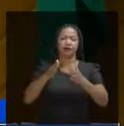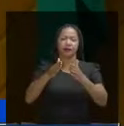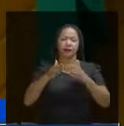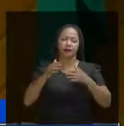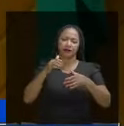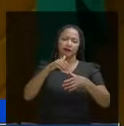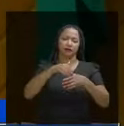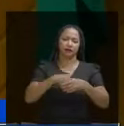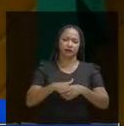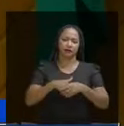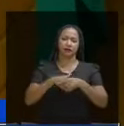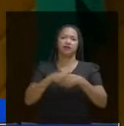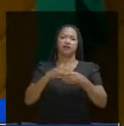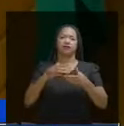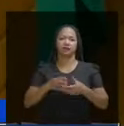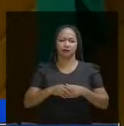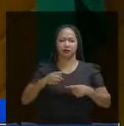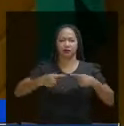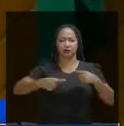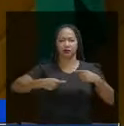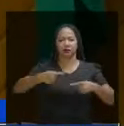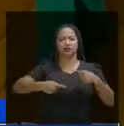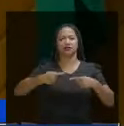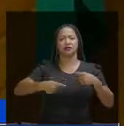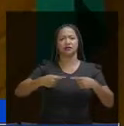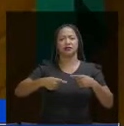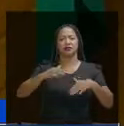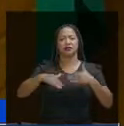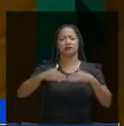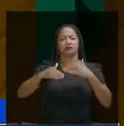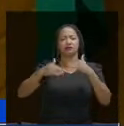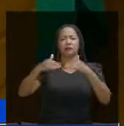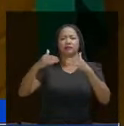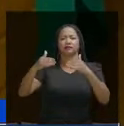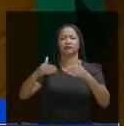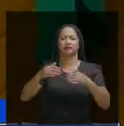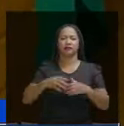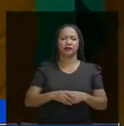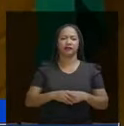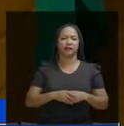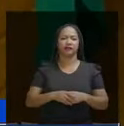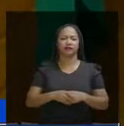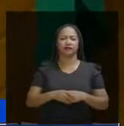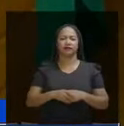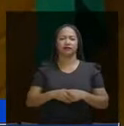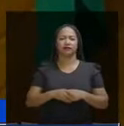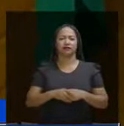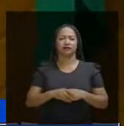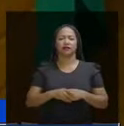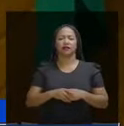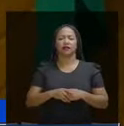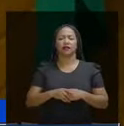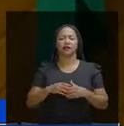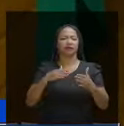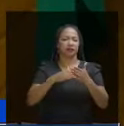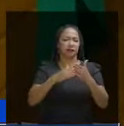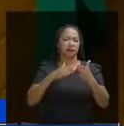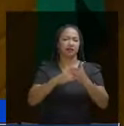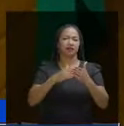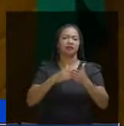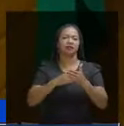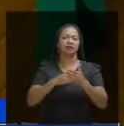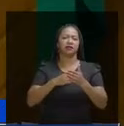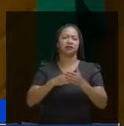de voto, ações políticas que se pretende desenvolver e ou consignar o entendimento de que